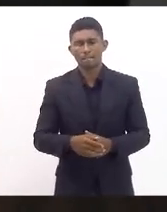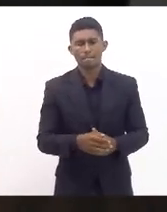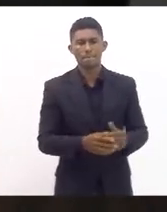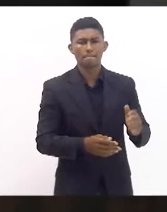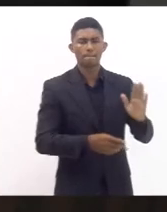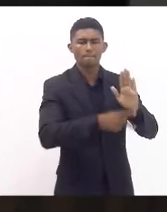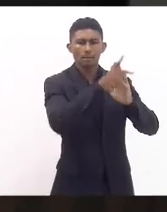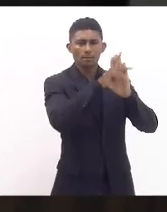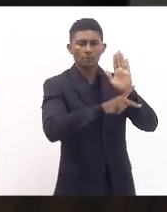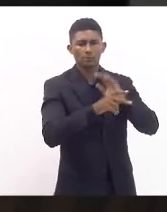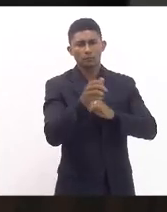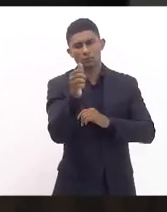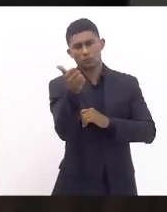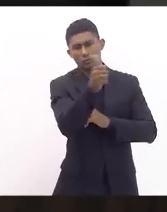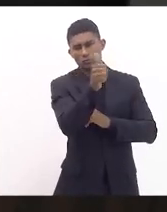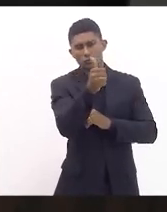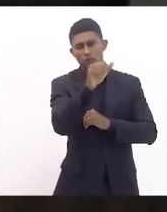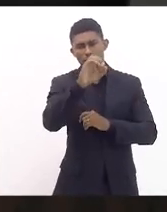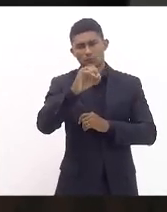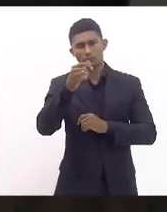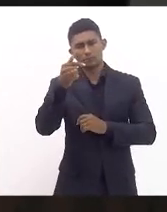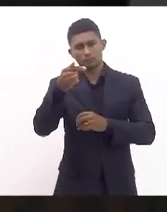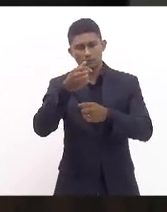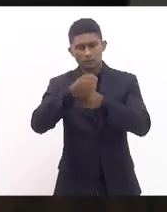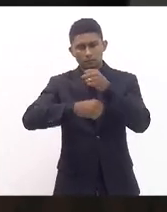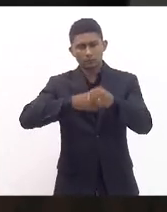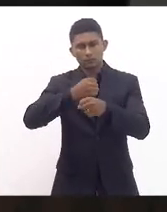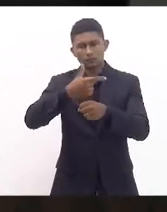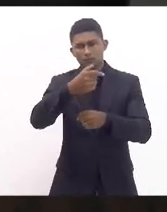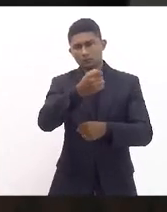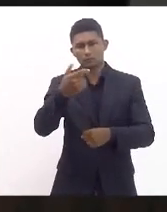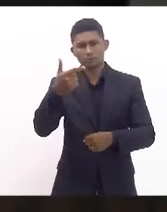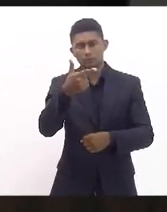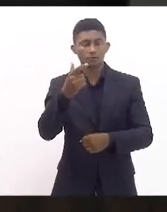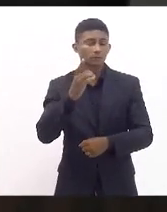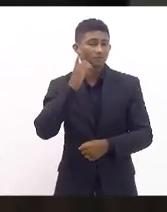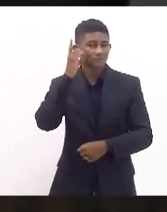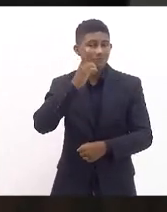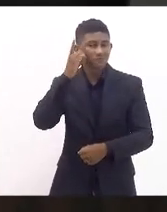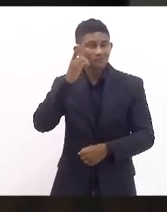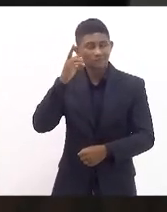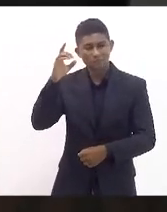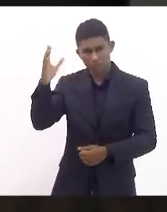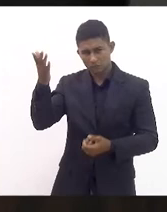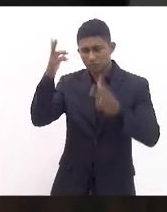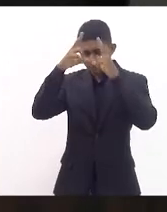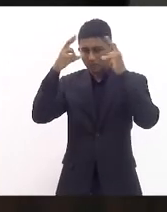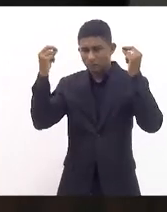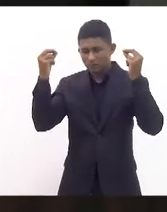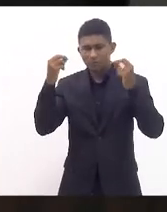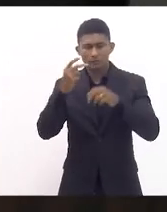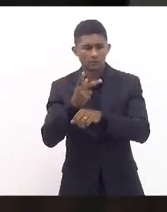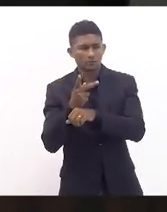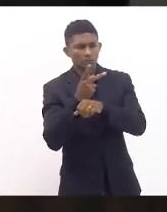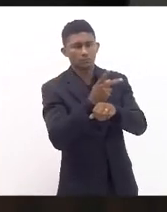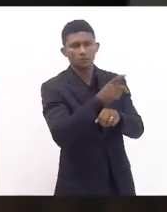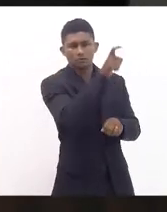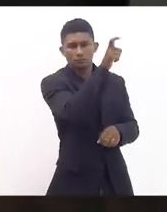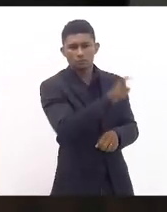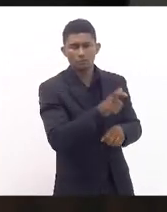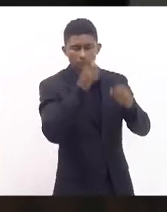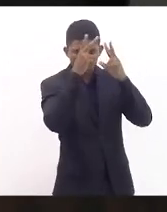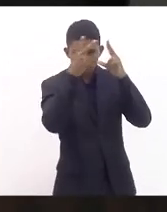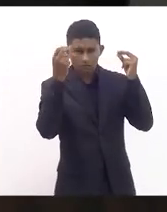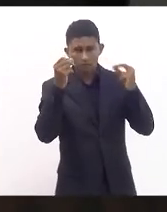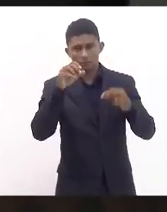Projeto de resolução 1107-22, de autoria da deputada enfermeira Rejane, que concede o prêmio Ana Nery da Saúde à ilustríssima enfermeira